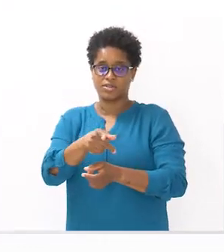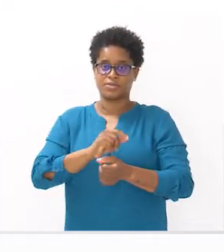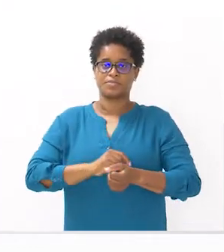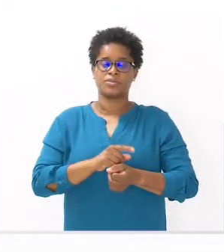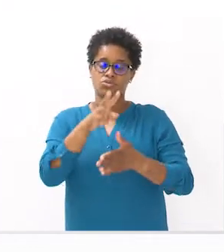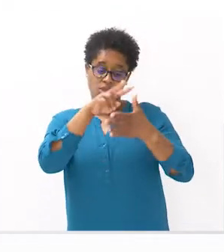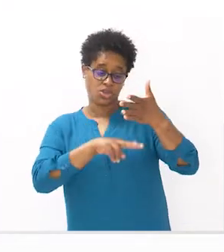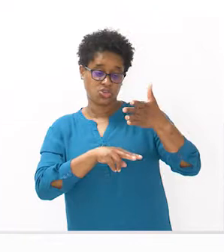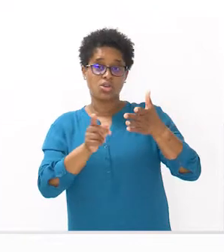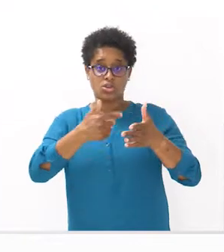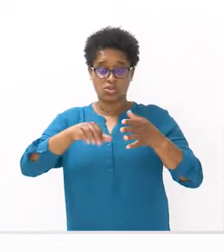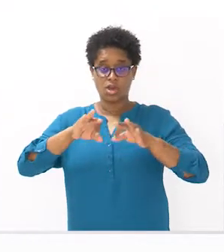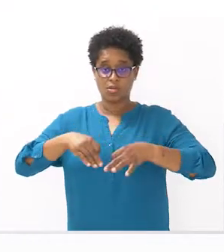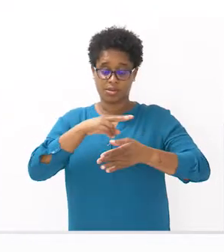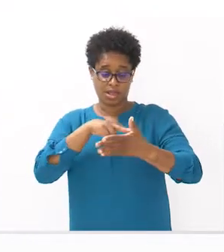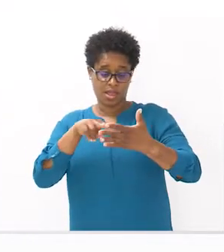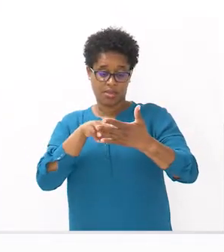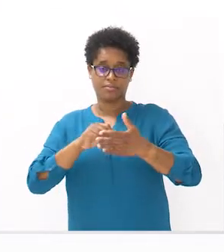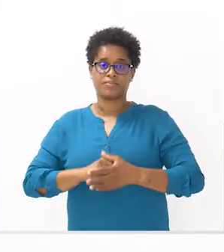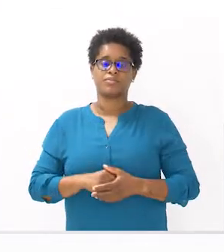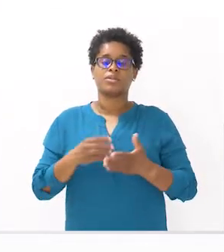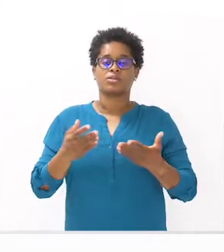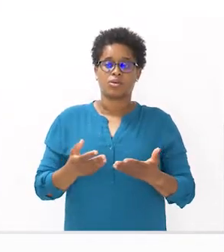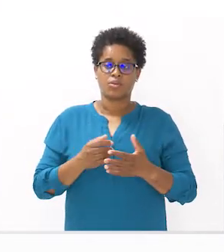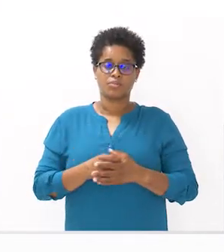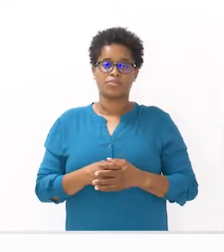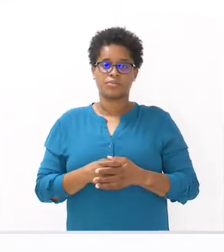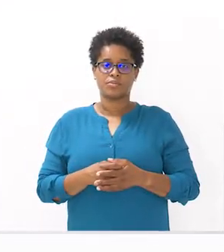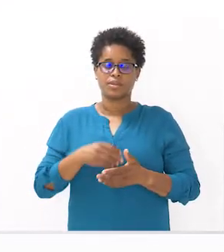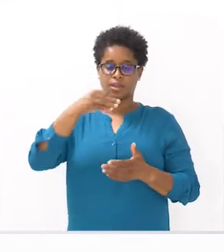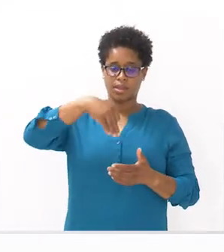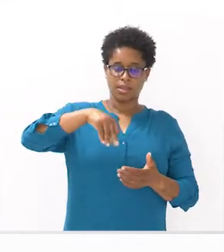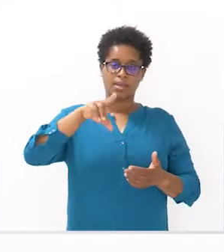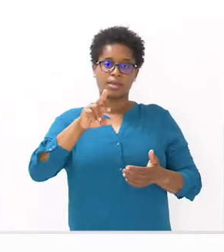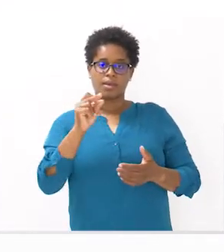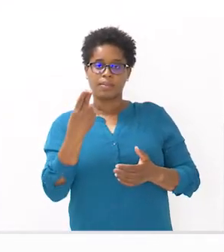do texto que nós acabamos de ler. Portanto, trautear. Trautear